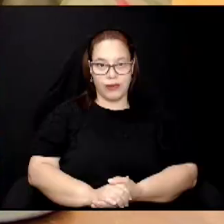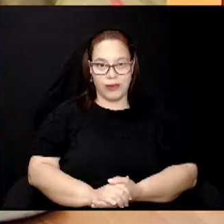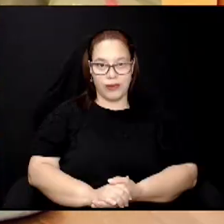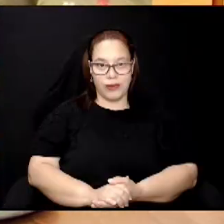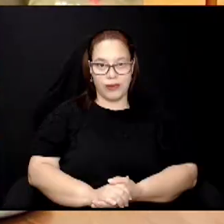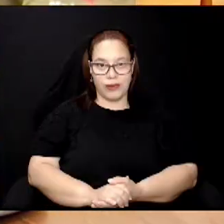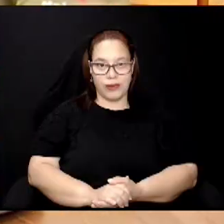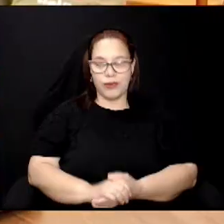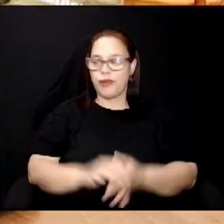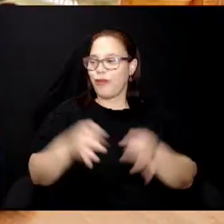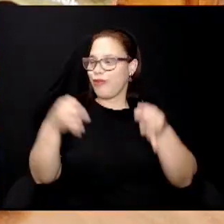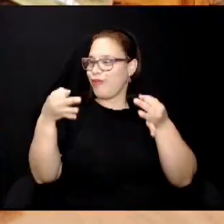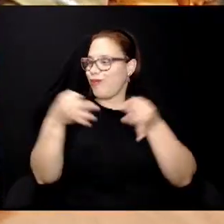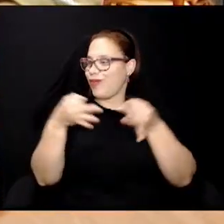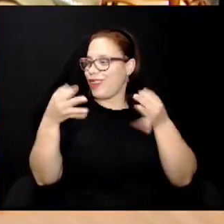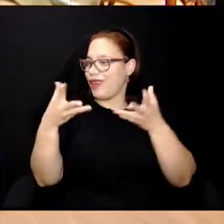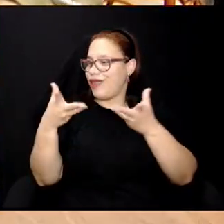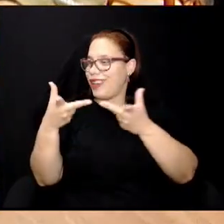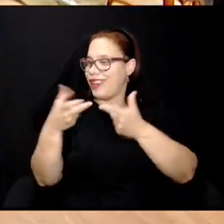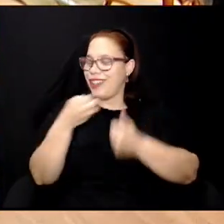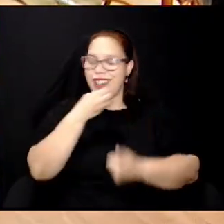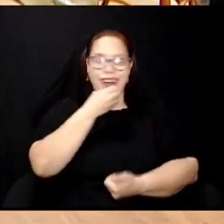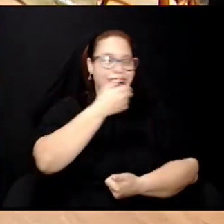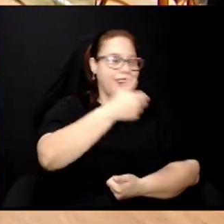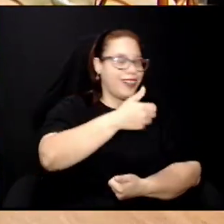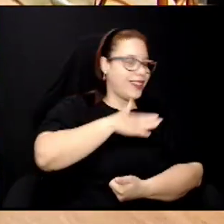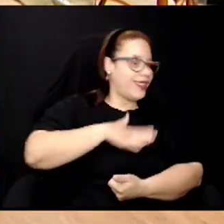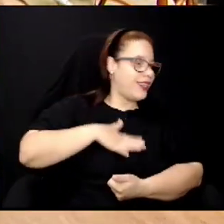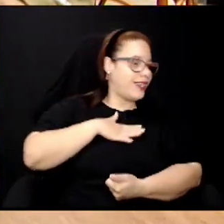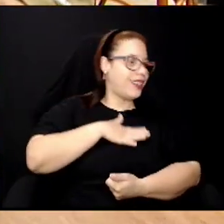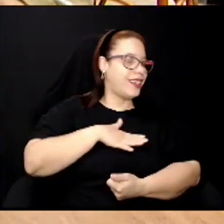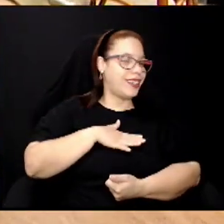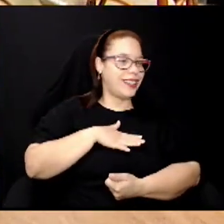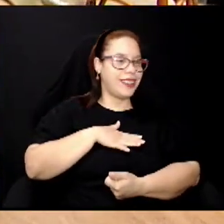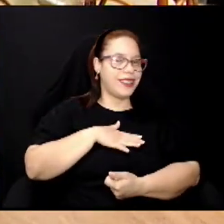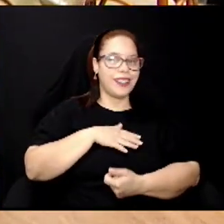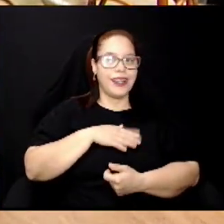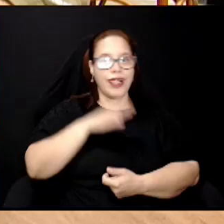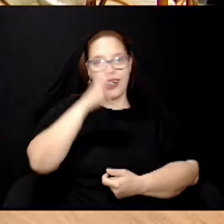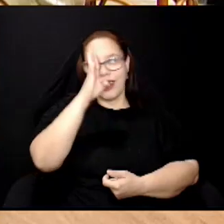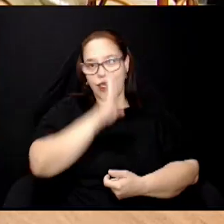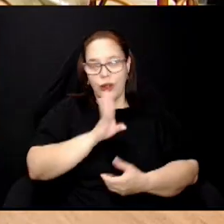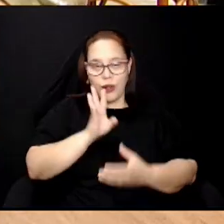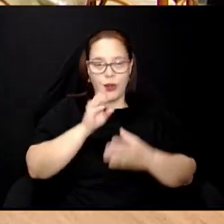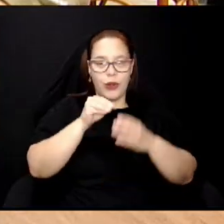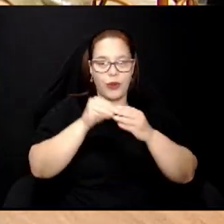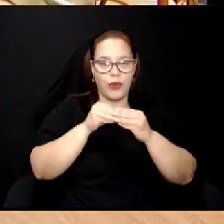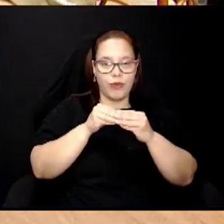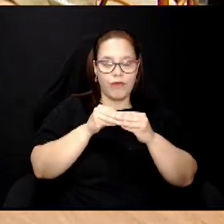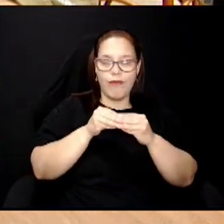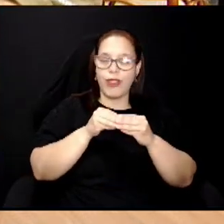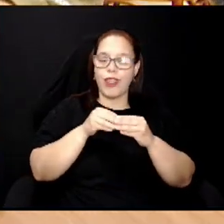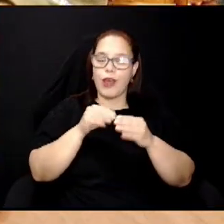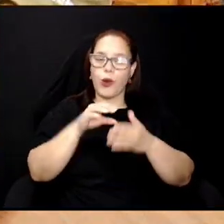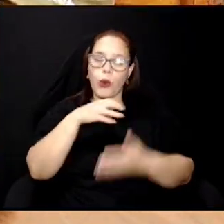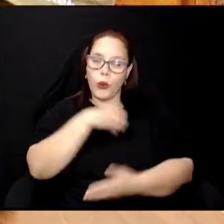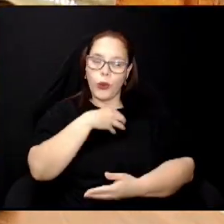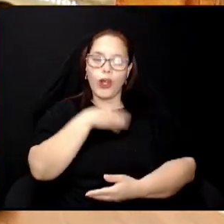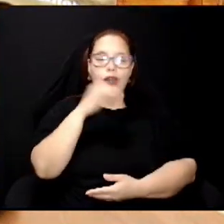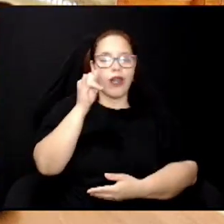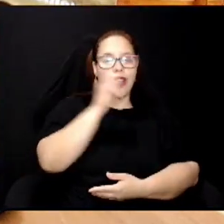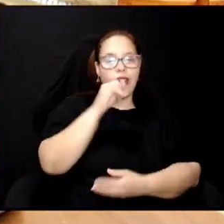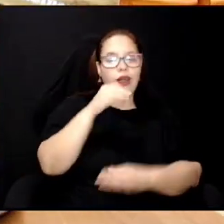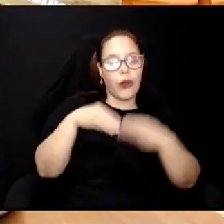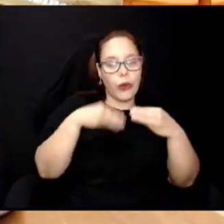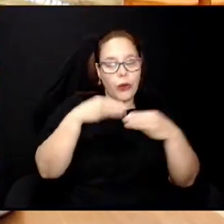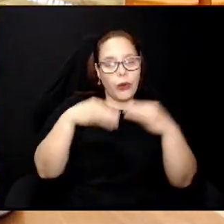Capricharam, hein, cara? Que bom que você gostou. Tem uma pegadinha brasileira aí, né? Mas com um jeitão italiano aí do espaguete com molho bechamel